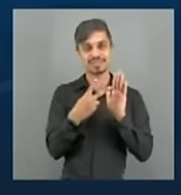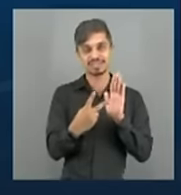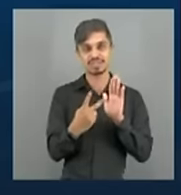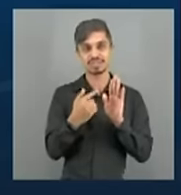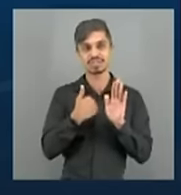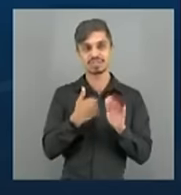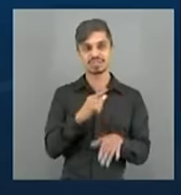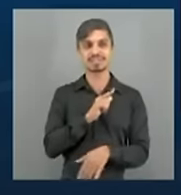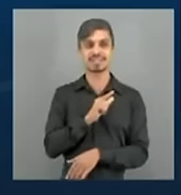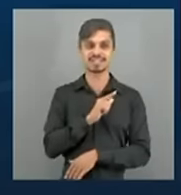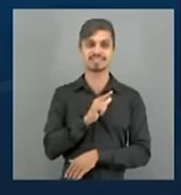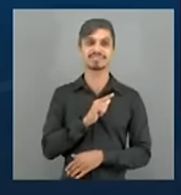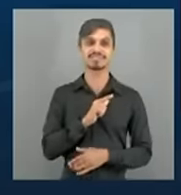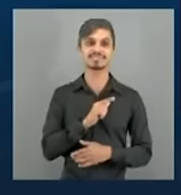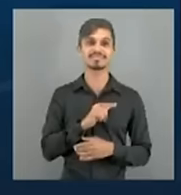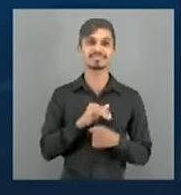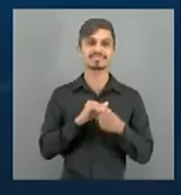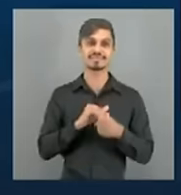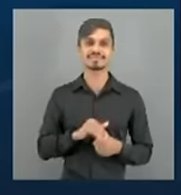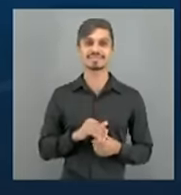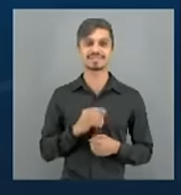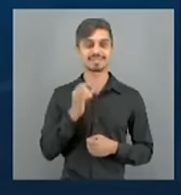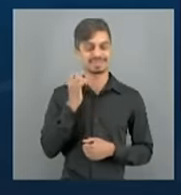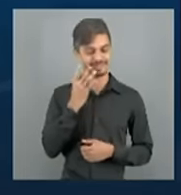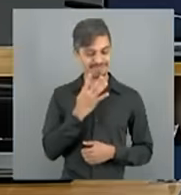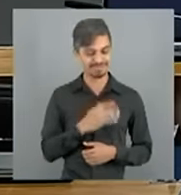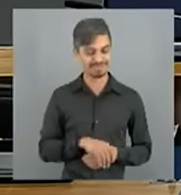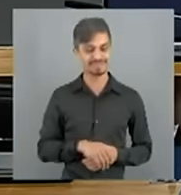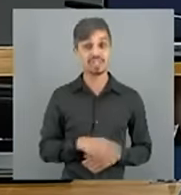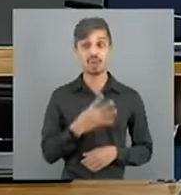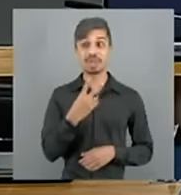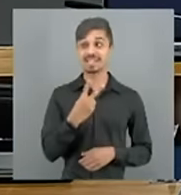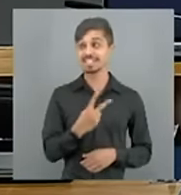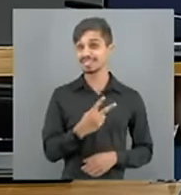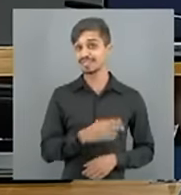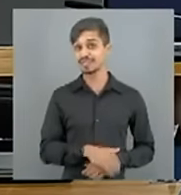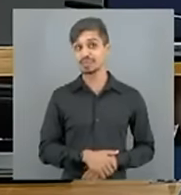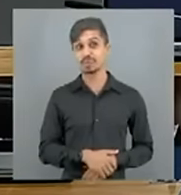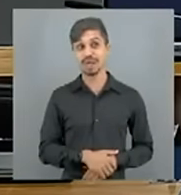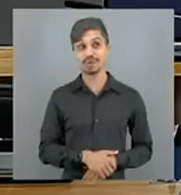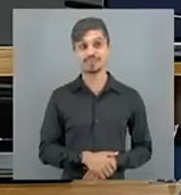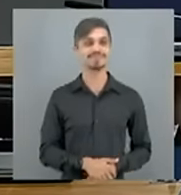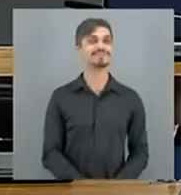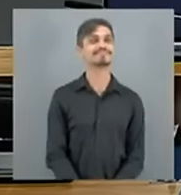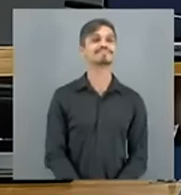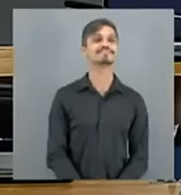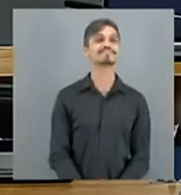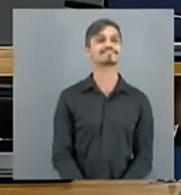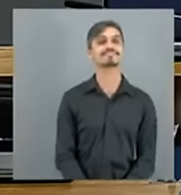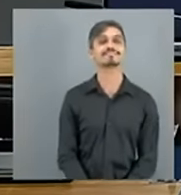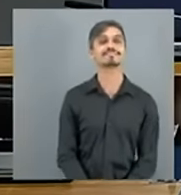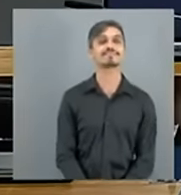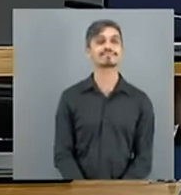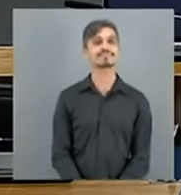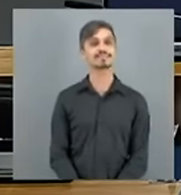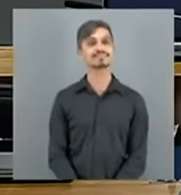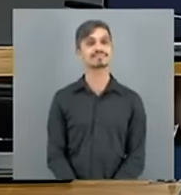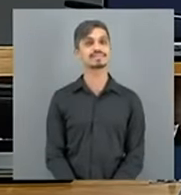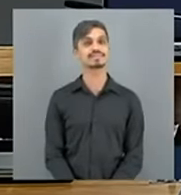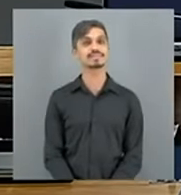tenho aqui, você vai saber. Ah, os 30 tá bom. 42? Pronto. Ai, ai,